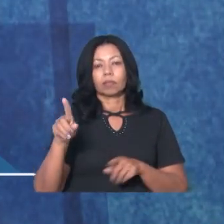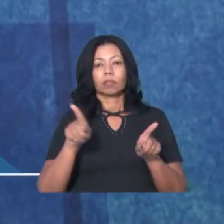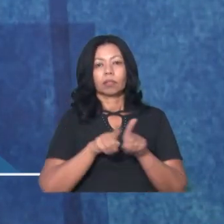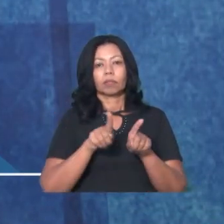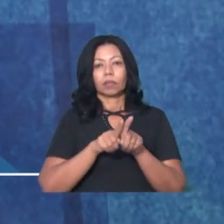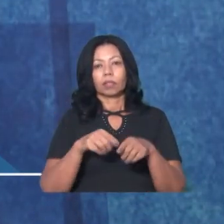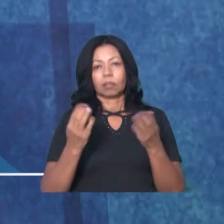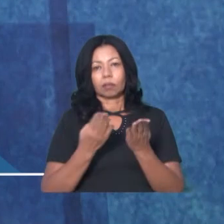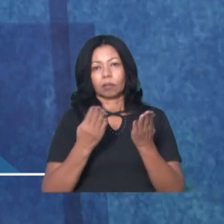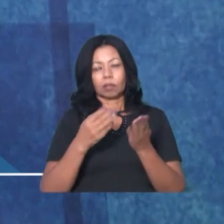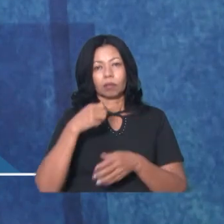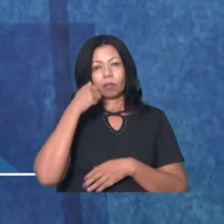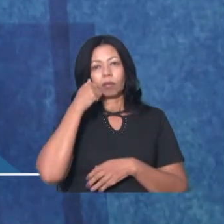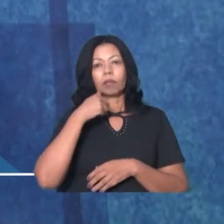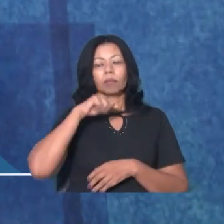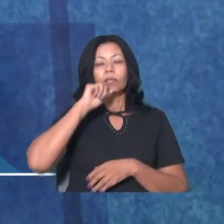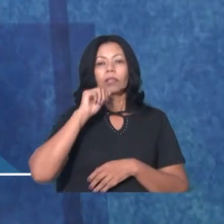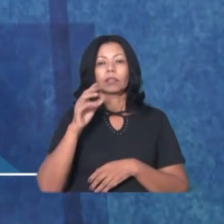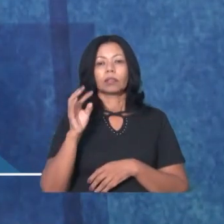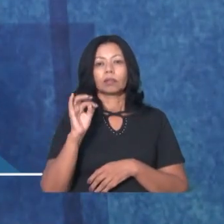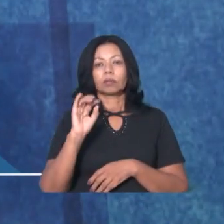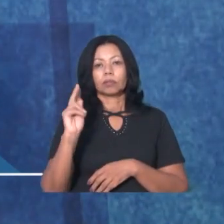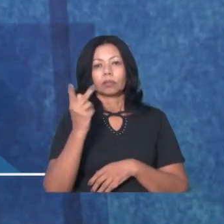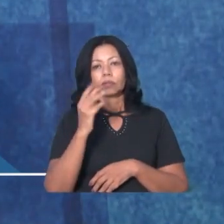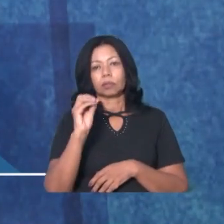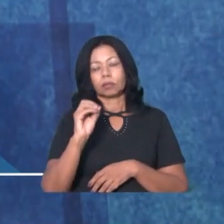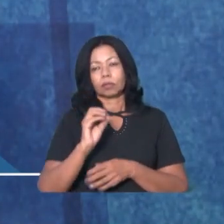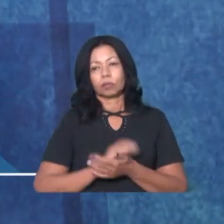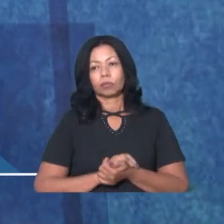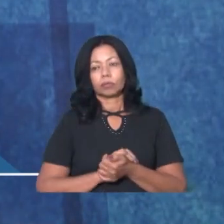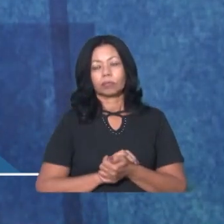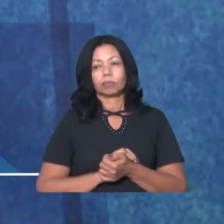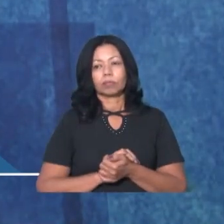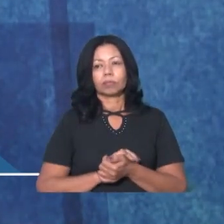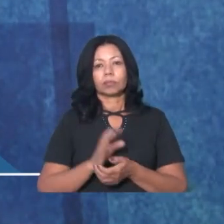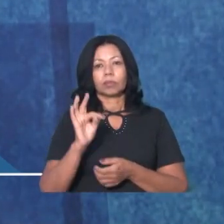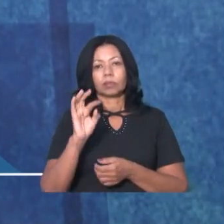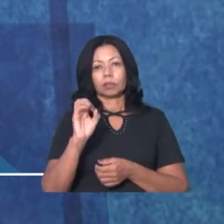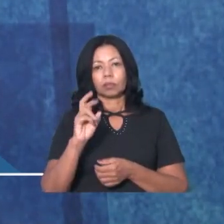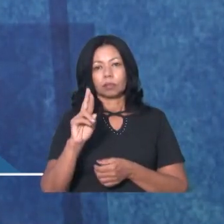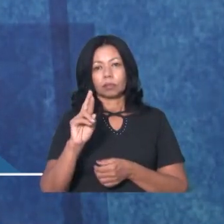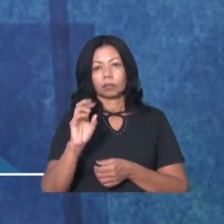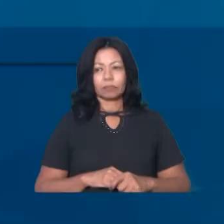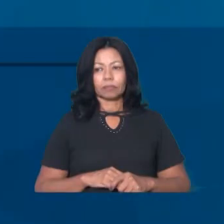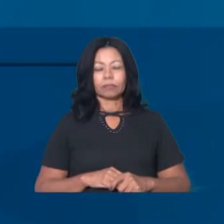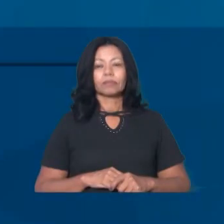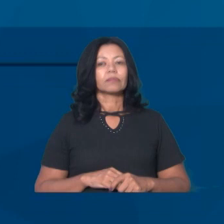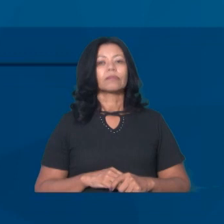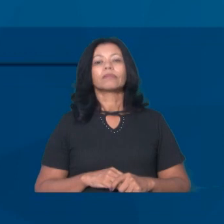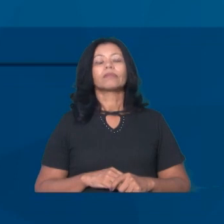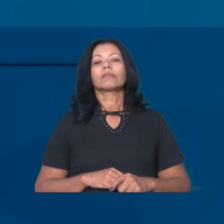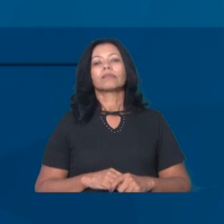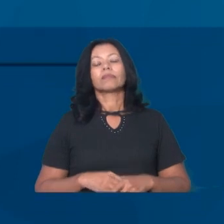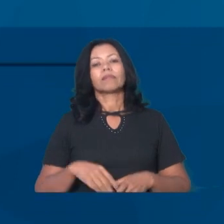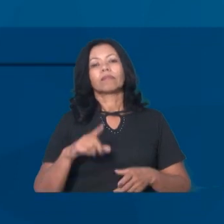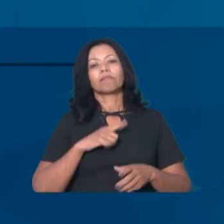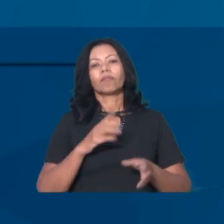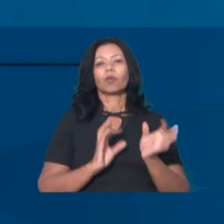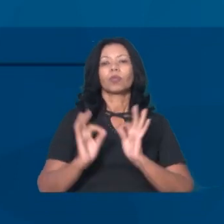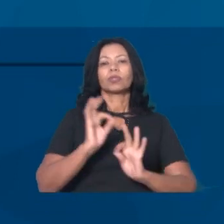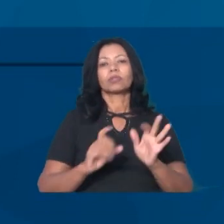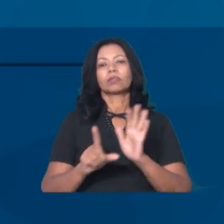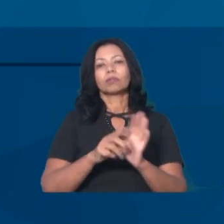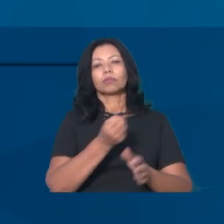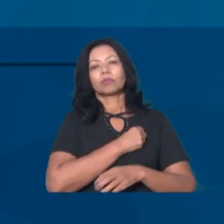dona Tereza, que é a mãe do vereador Tinho, que infelizmente chegou a óbito, né? Agora, esse projeto de lei